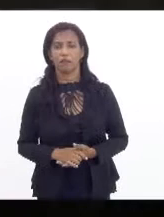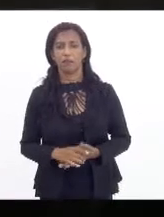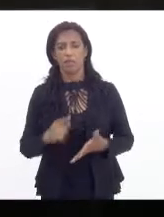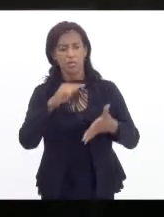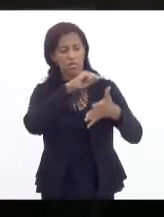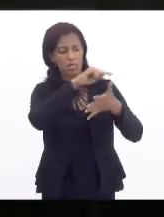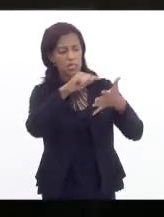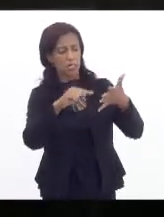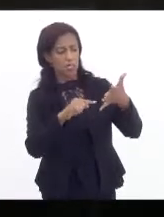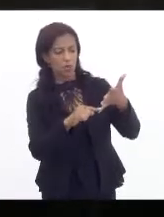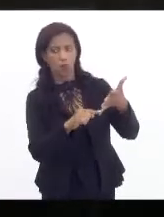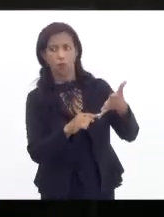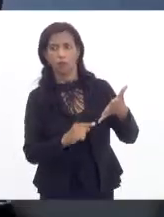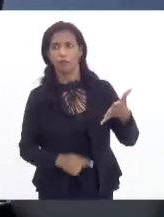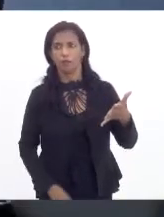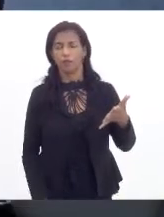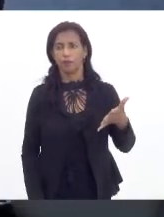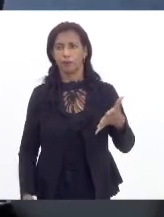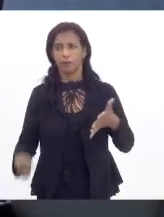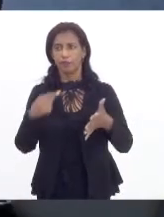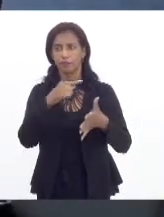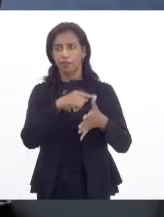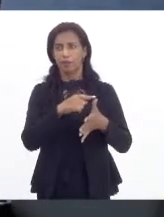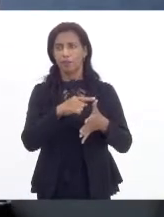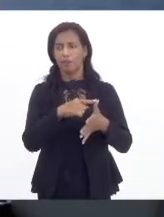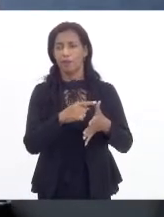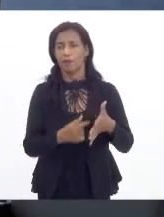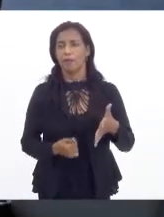5 pontos. O primeiro deles,